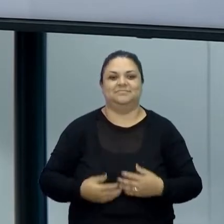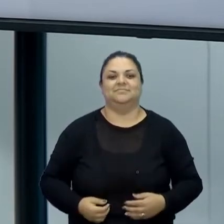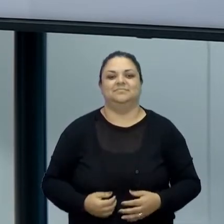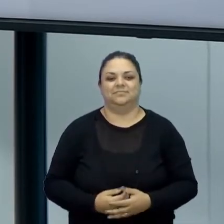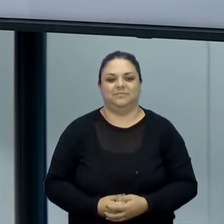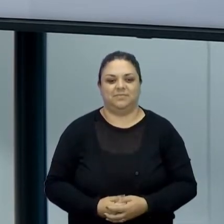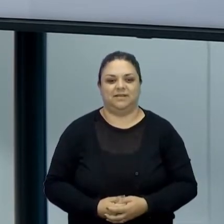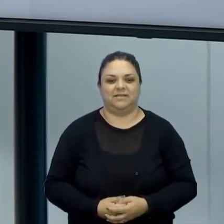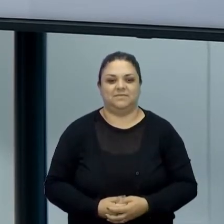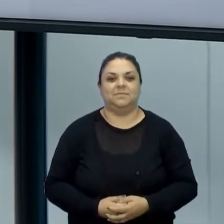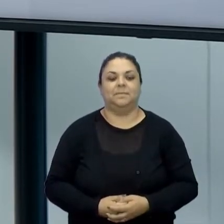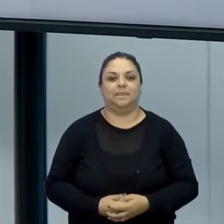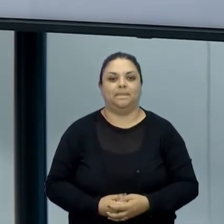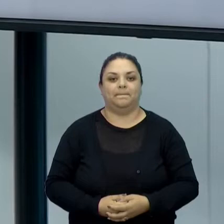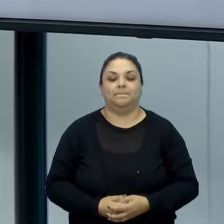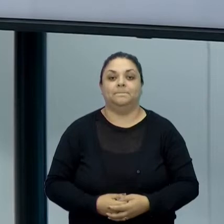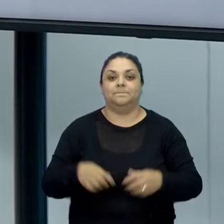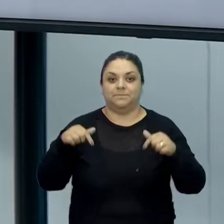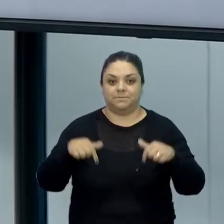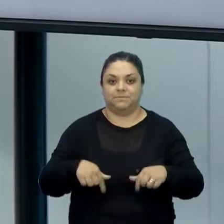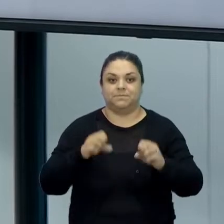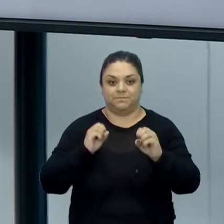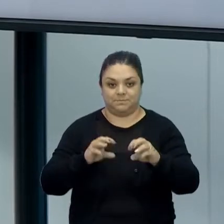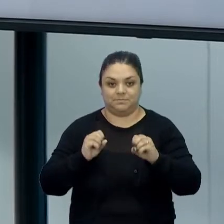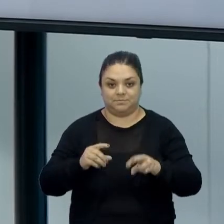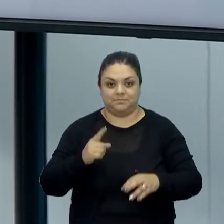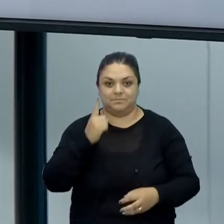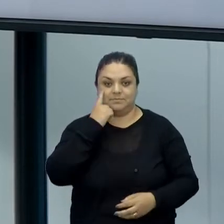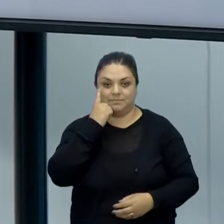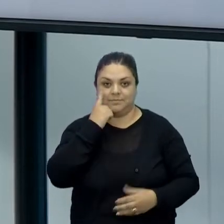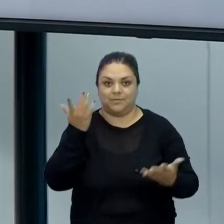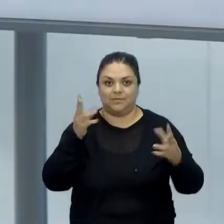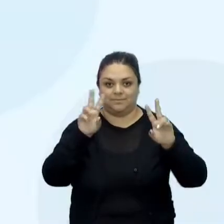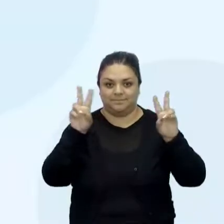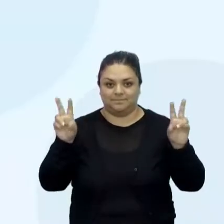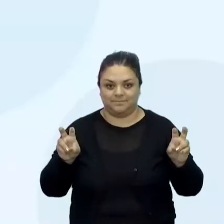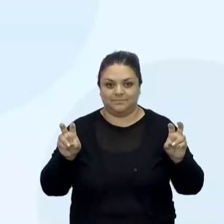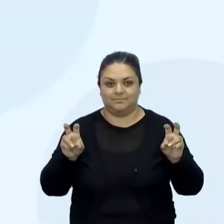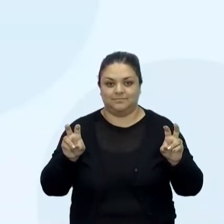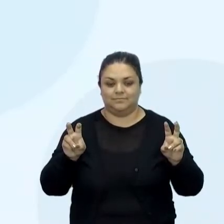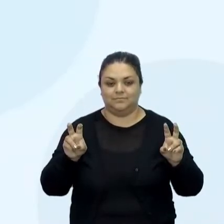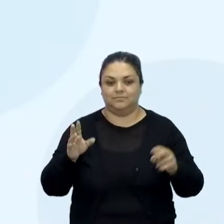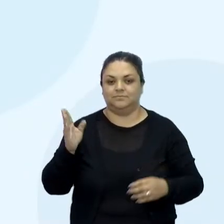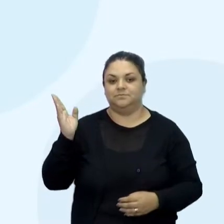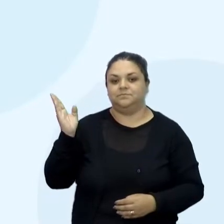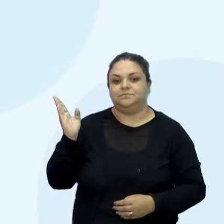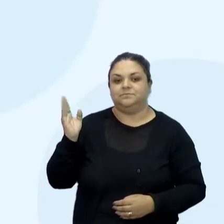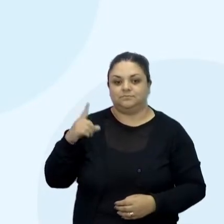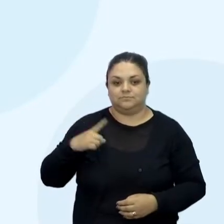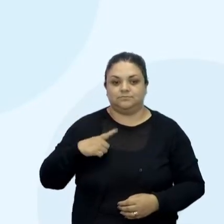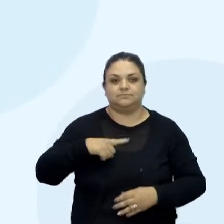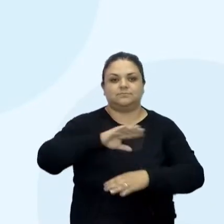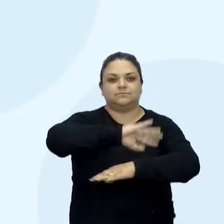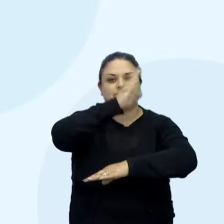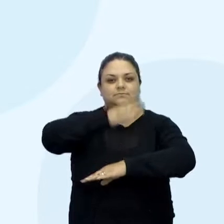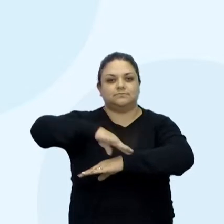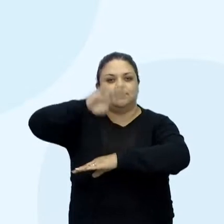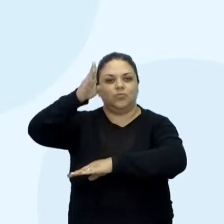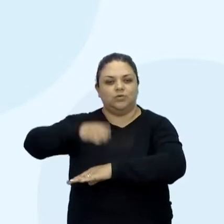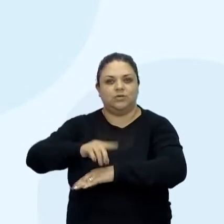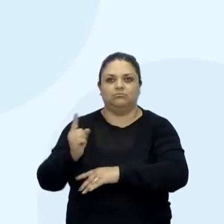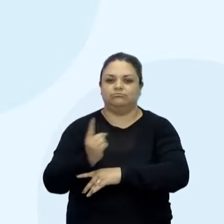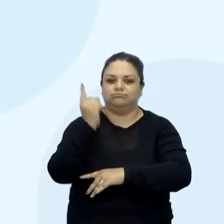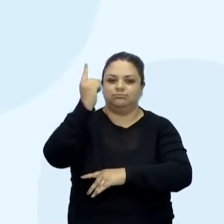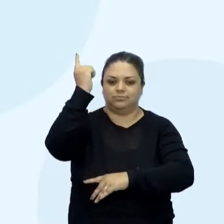Bom, e na nossa aula a gente está falando sobre a vida nas alturas, vocês estão lembrados? Nós estamos